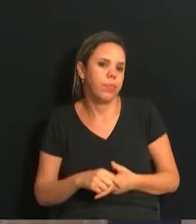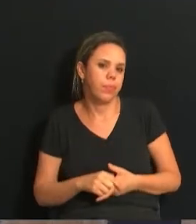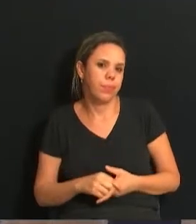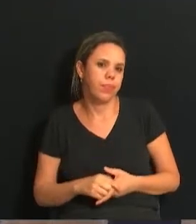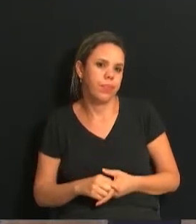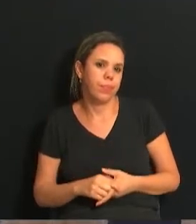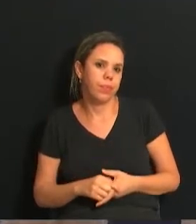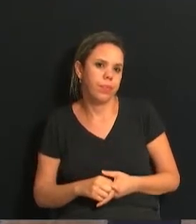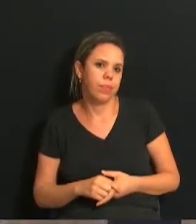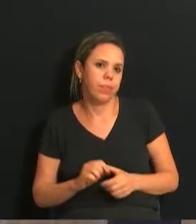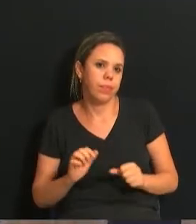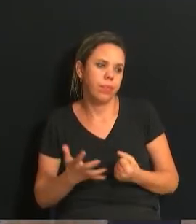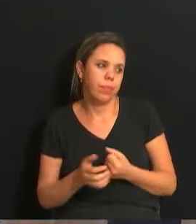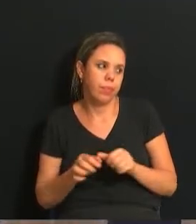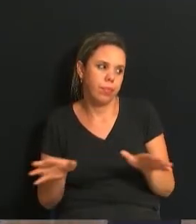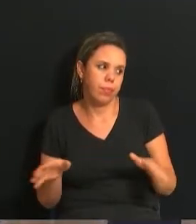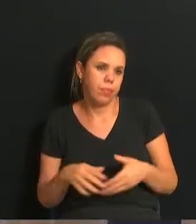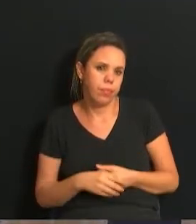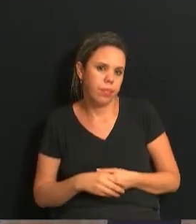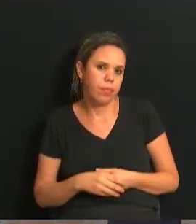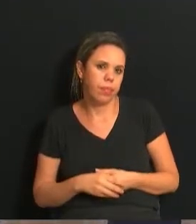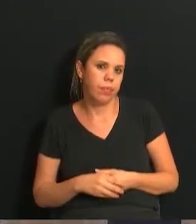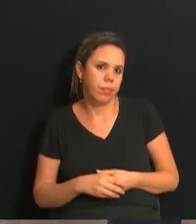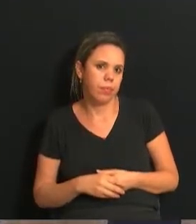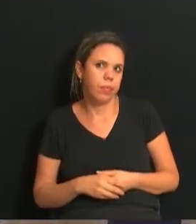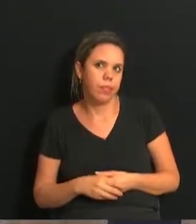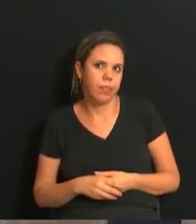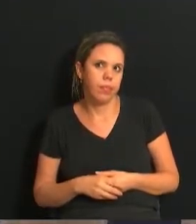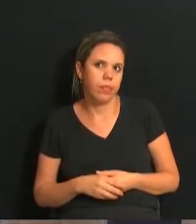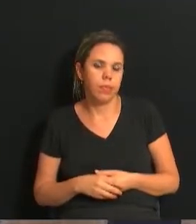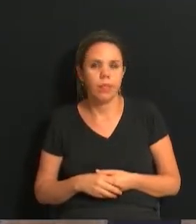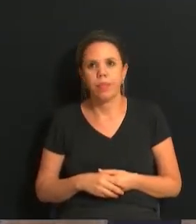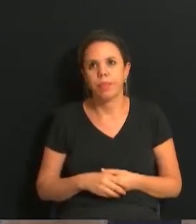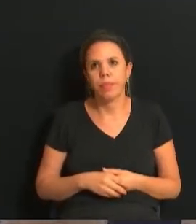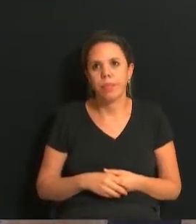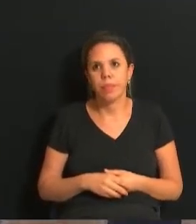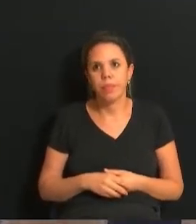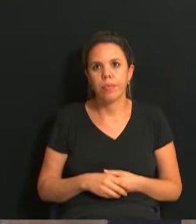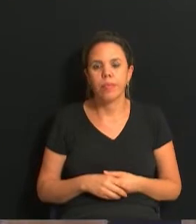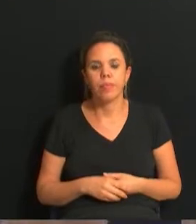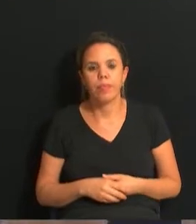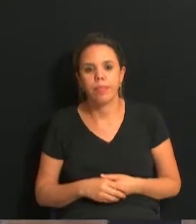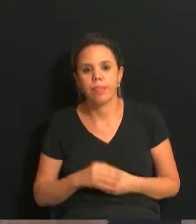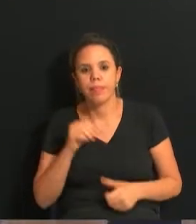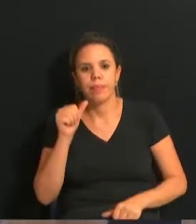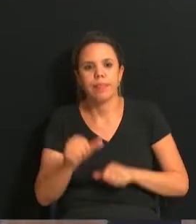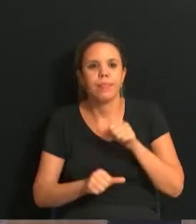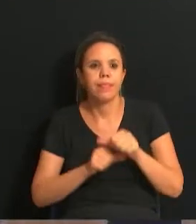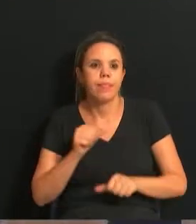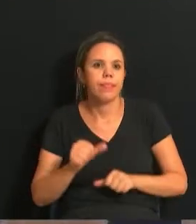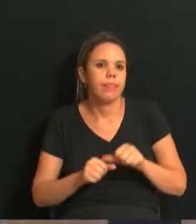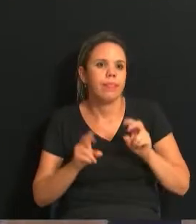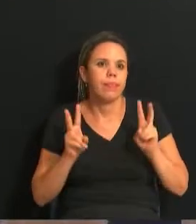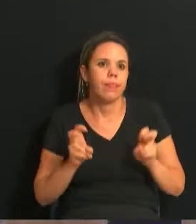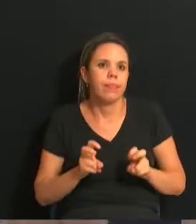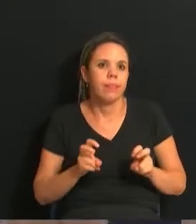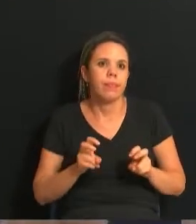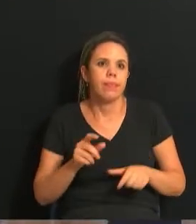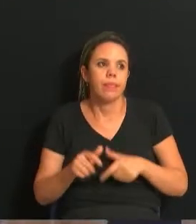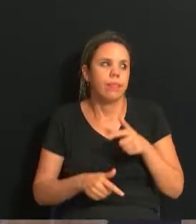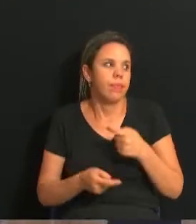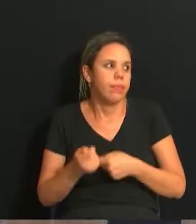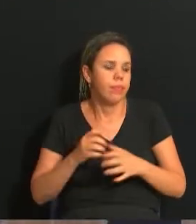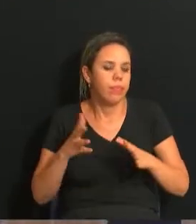a pandemia do coronavírus, né? A pandemia do coronavírus. Ela mudou as relações dinâmicas, sobretudo para